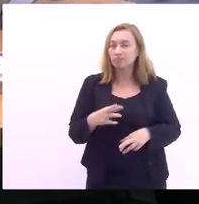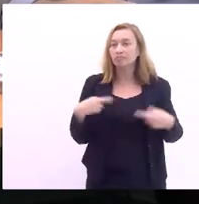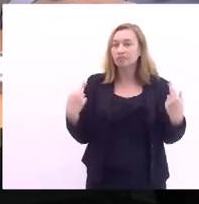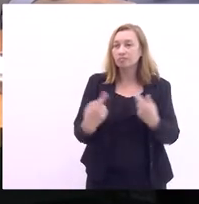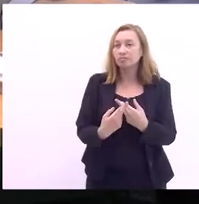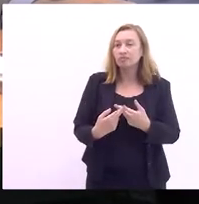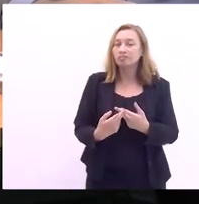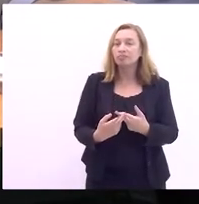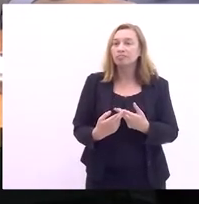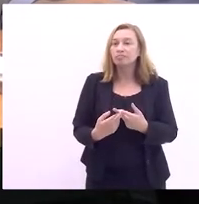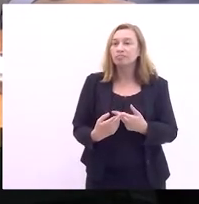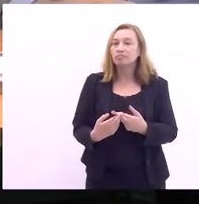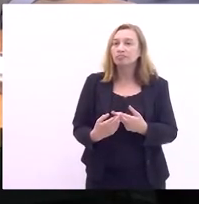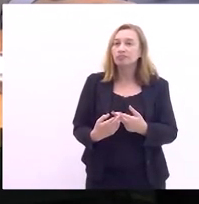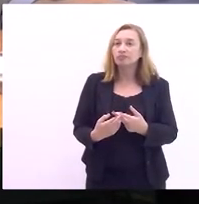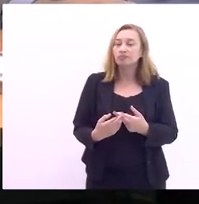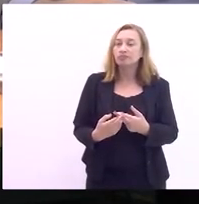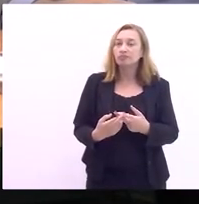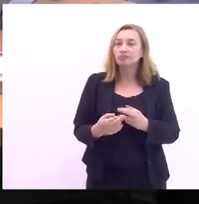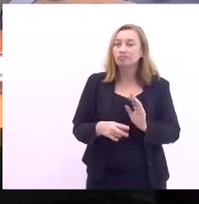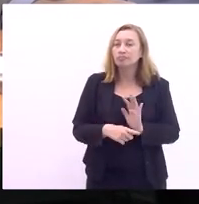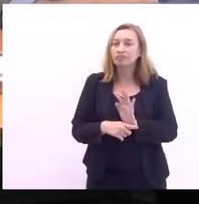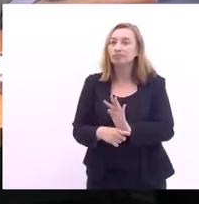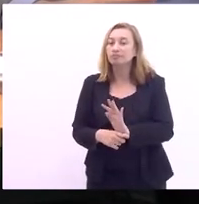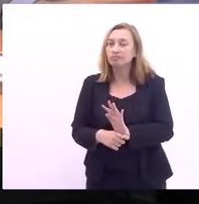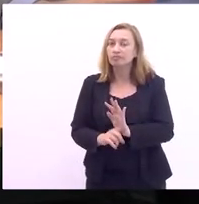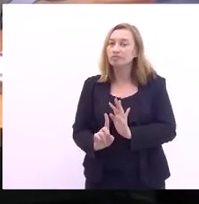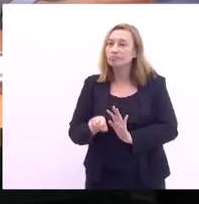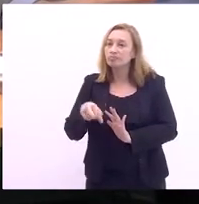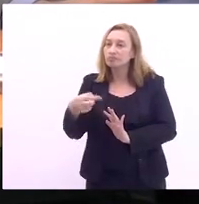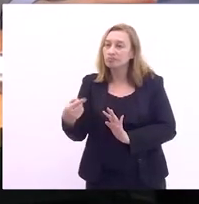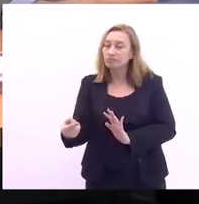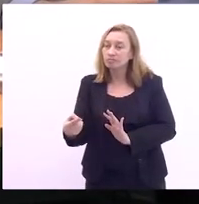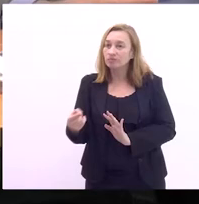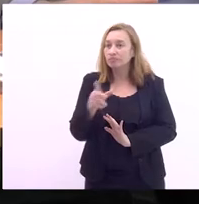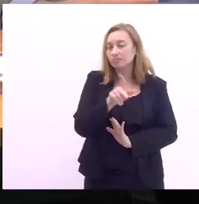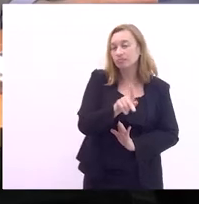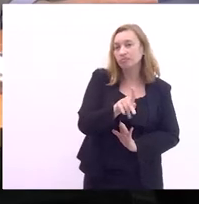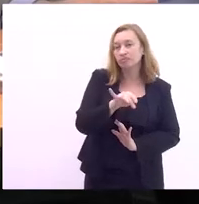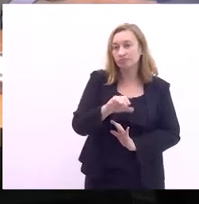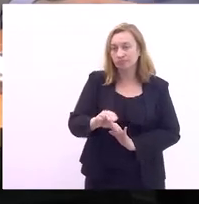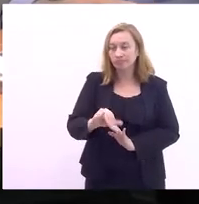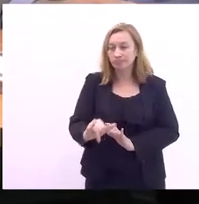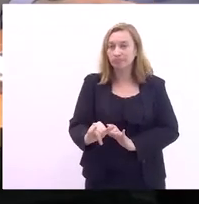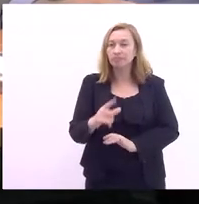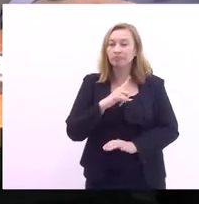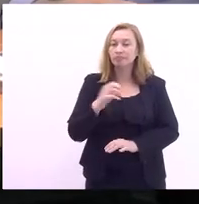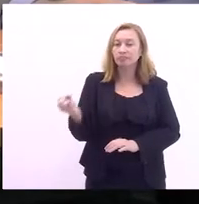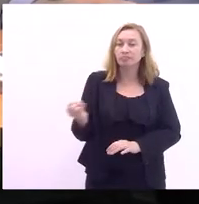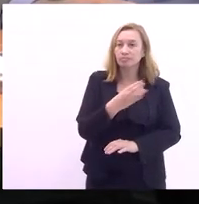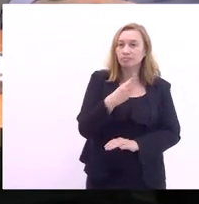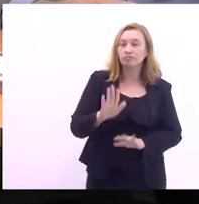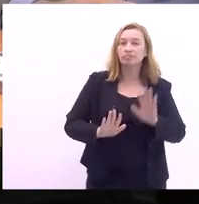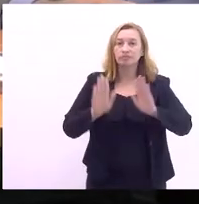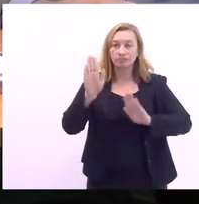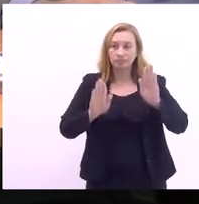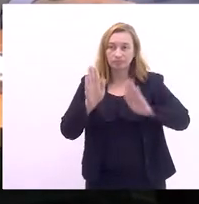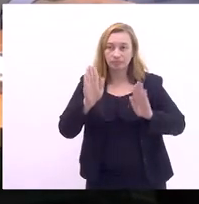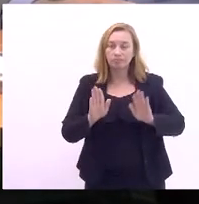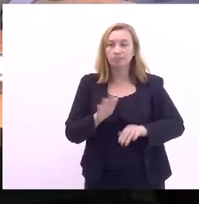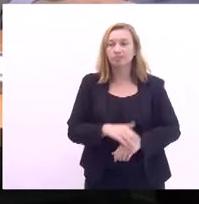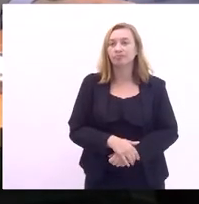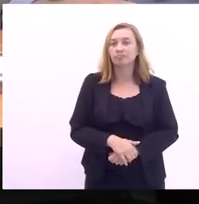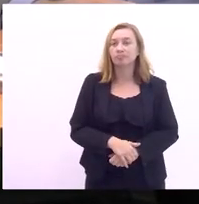buscando influir o mais possível para que haja uma nova licitação, né? Ouvi